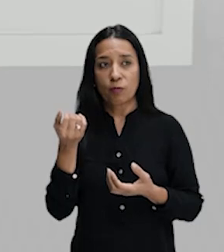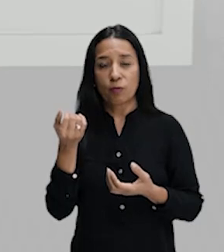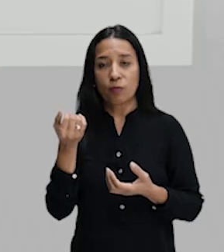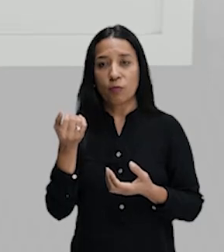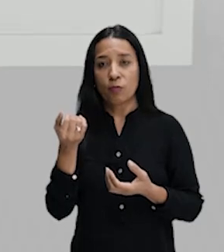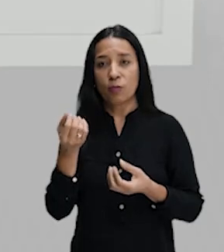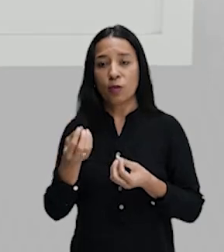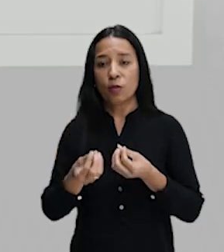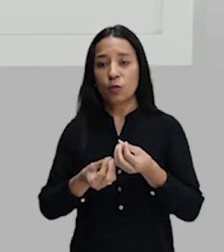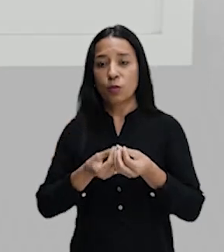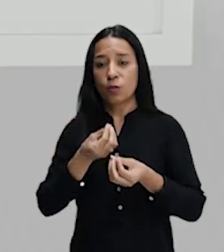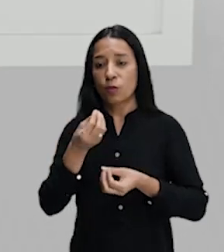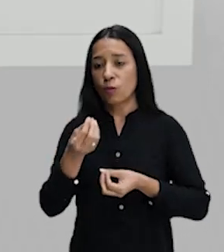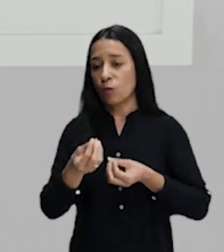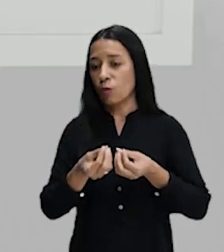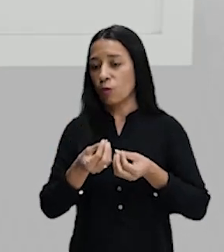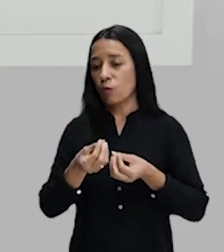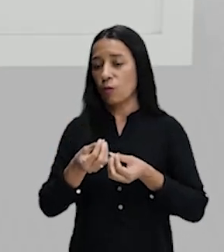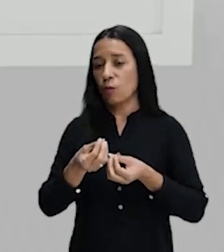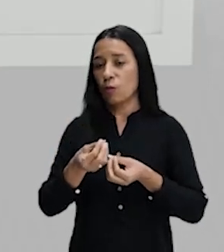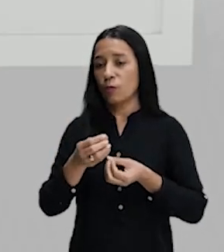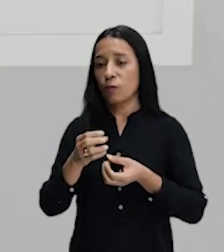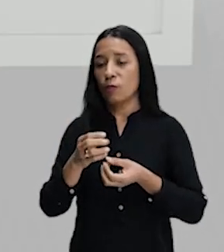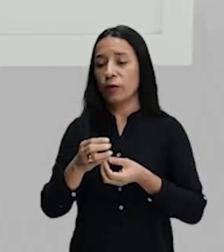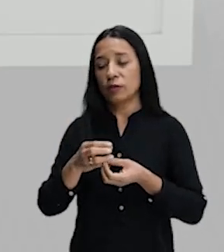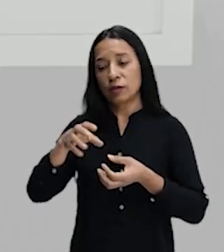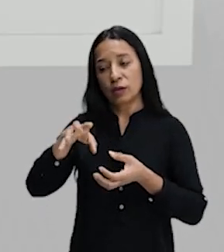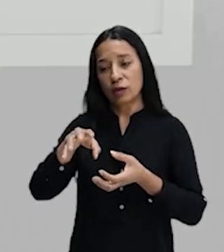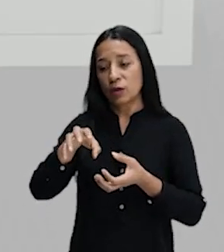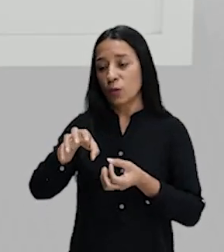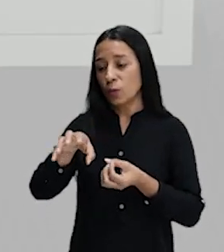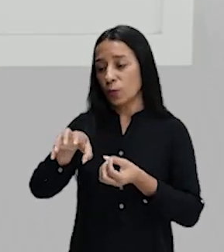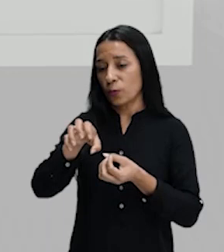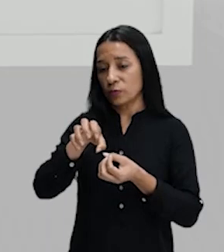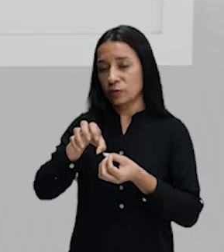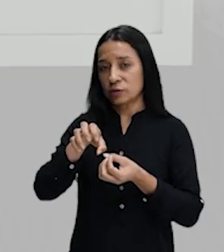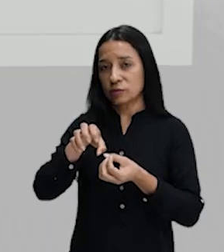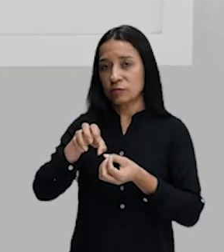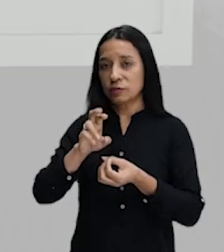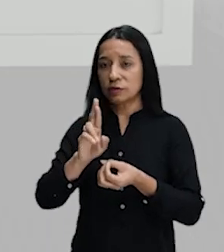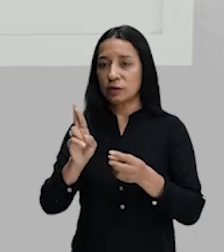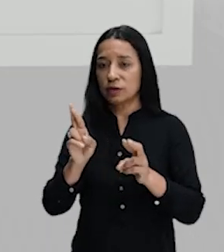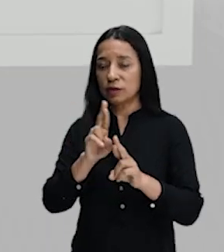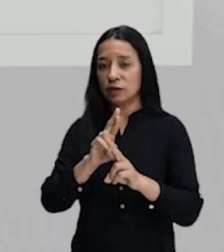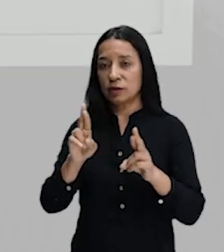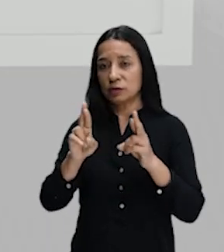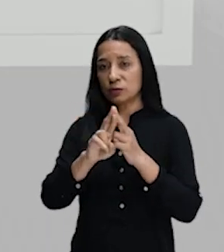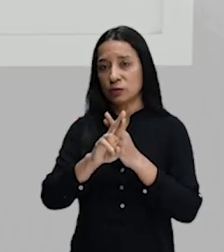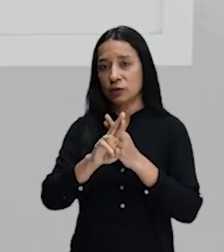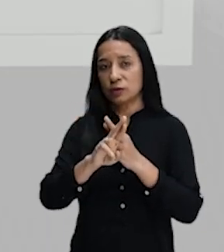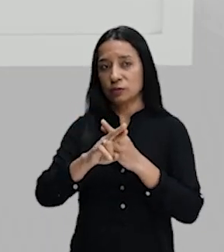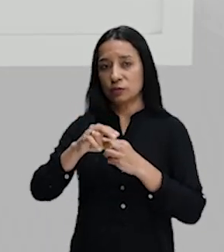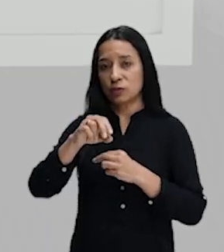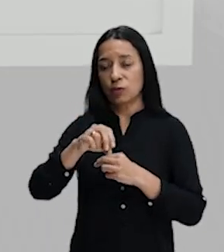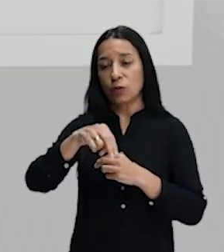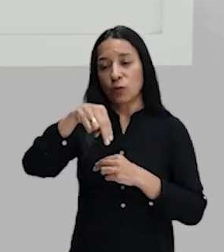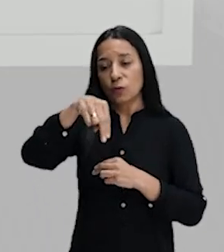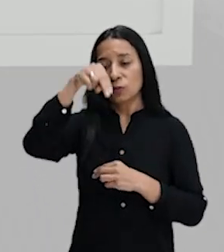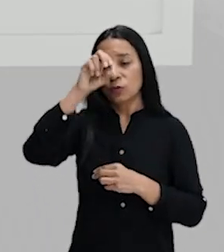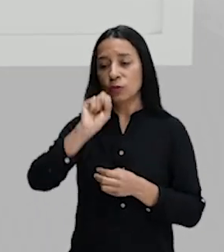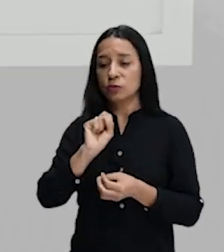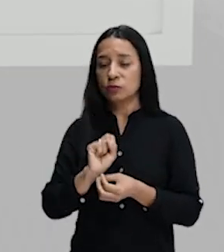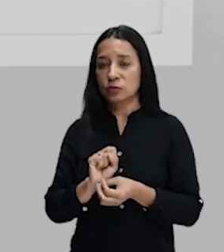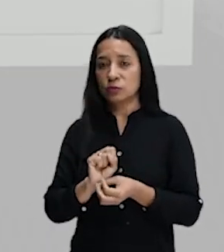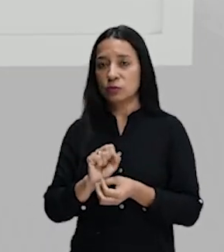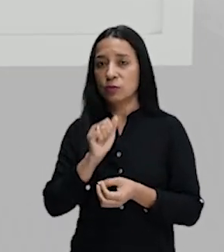de que forma esses ímãs eles estão relacionados com esse norte, com esse sul geográfico, é justamente a gente amarrar, por